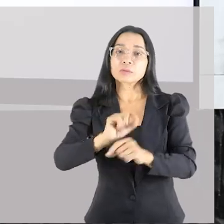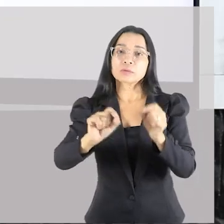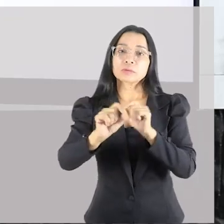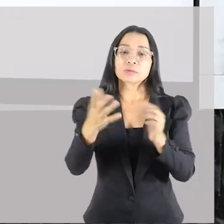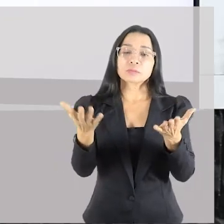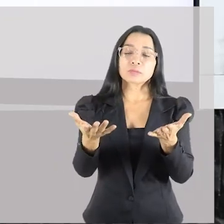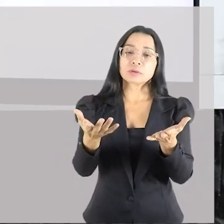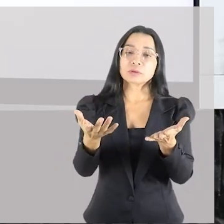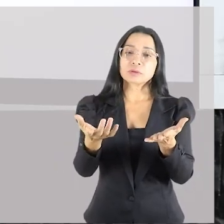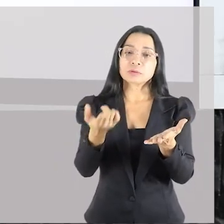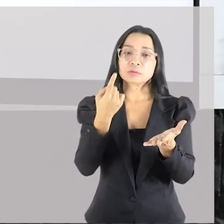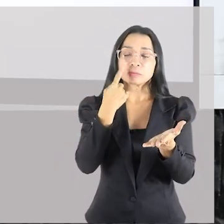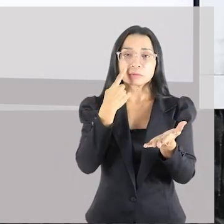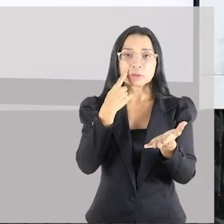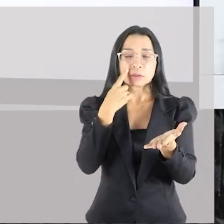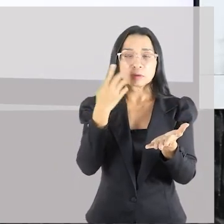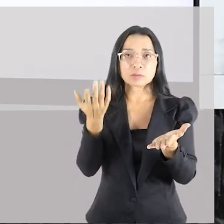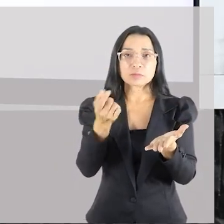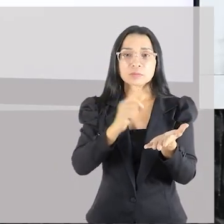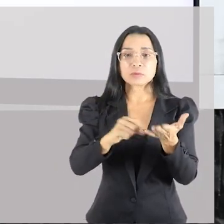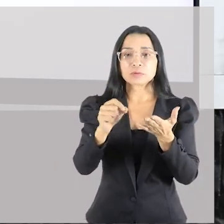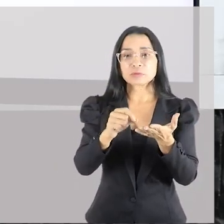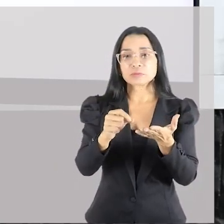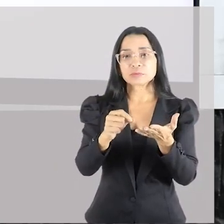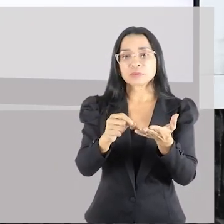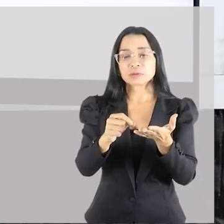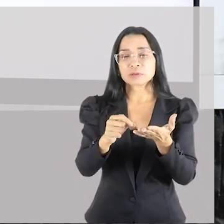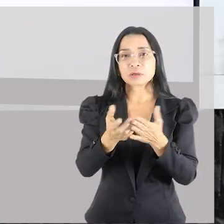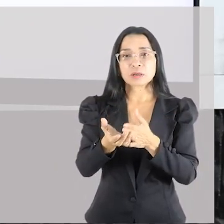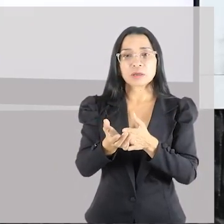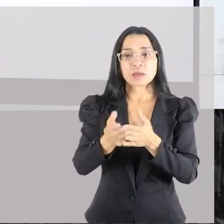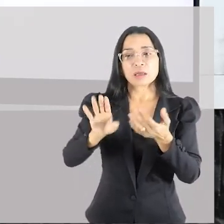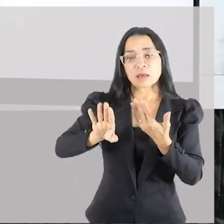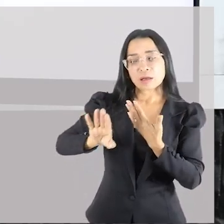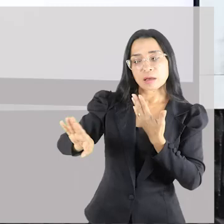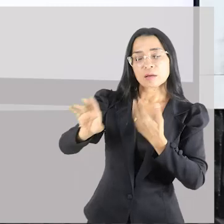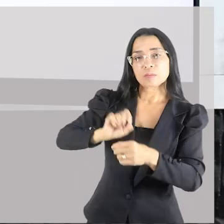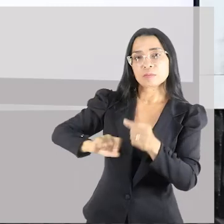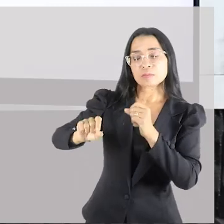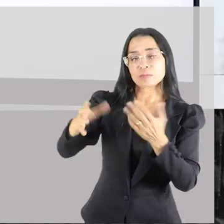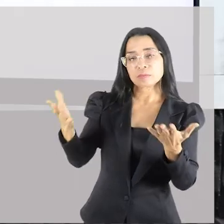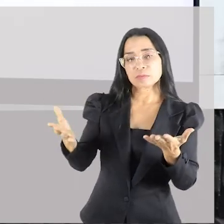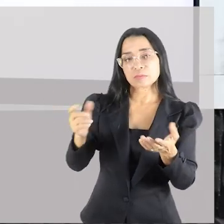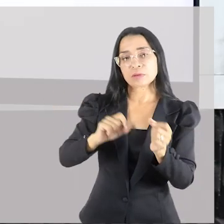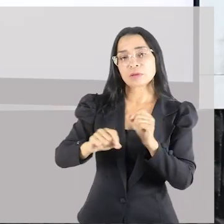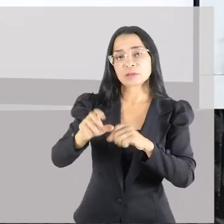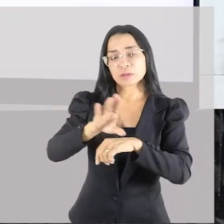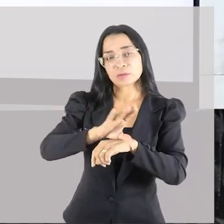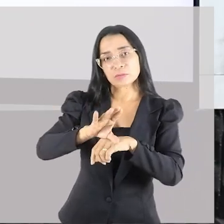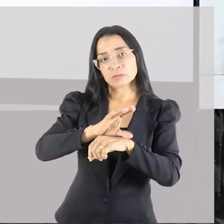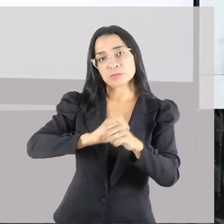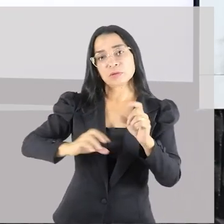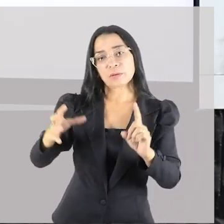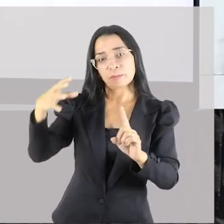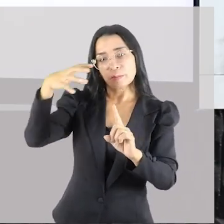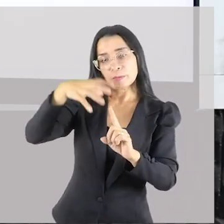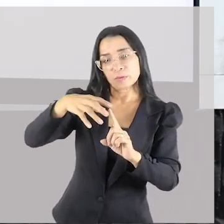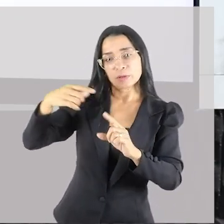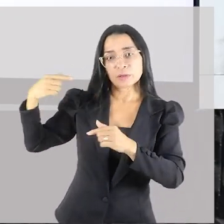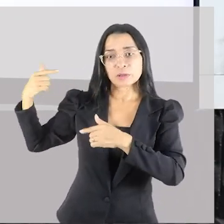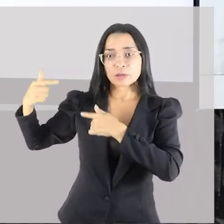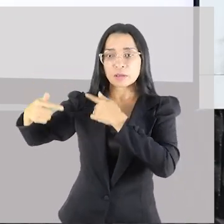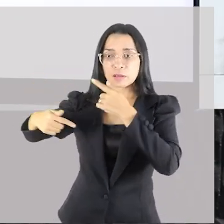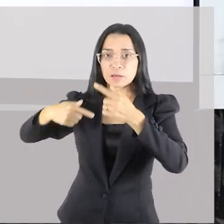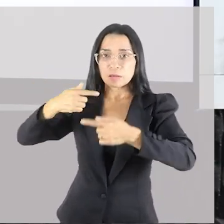venha a renunciar ao seu trono, a sair, até porque na Constituição a monarquia era hereditária, então não